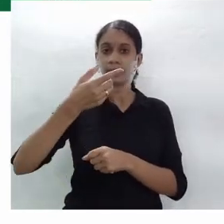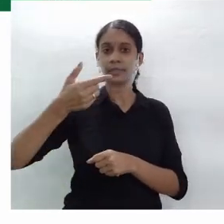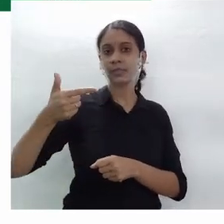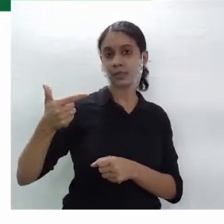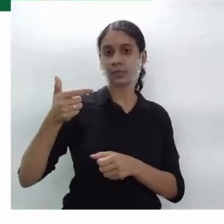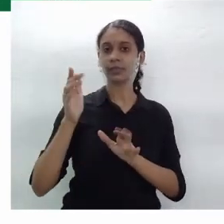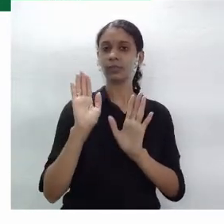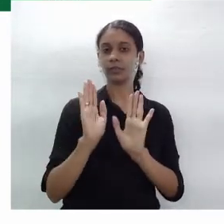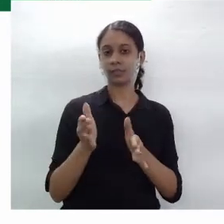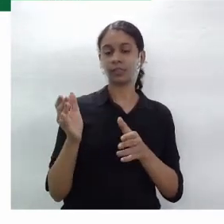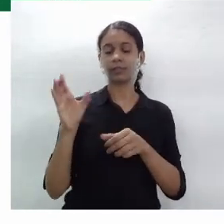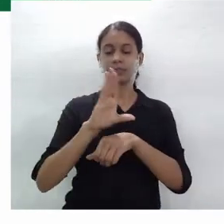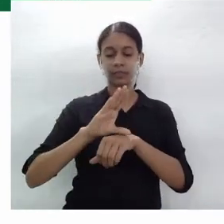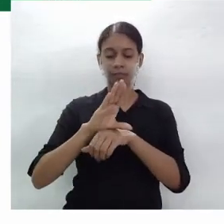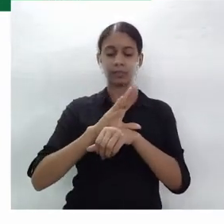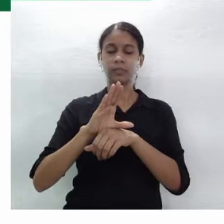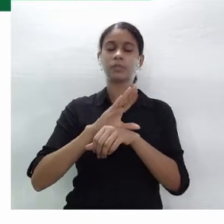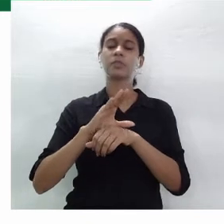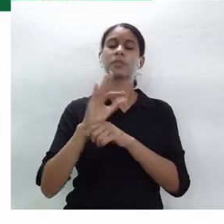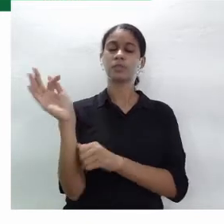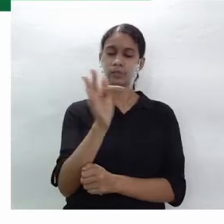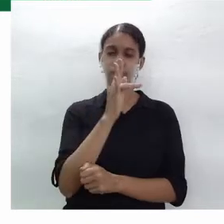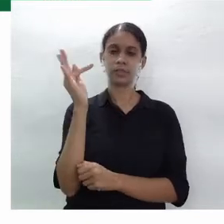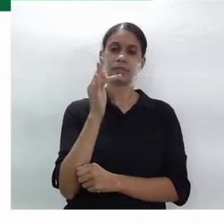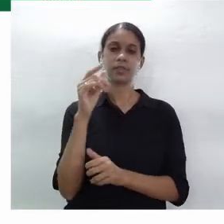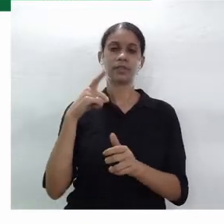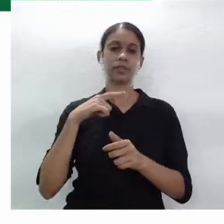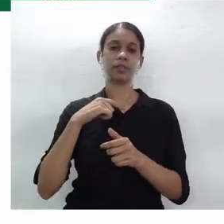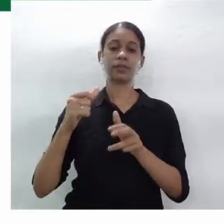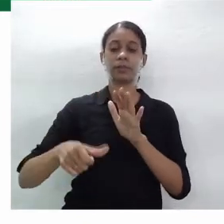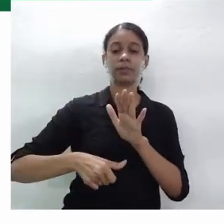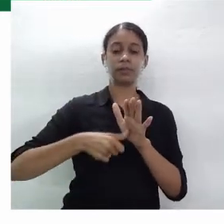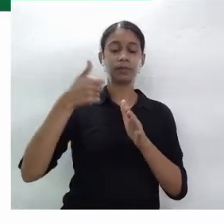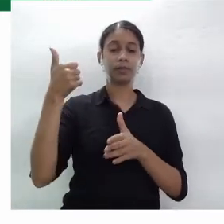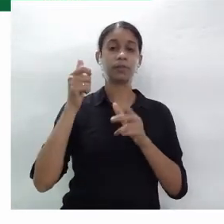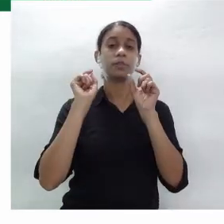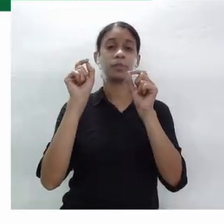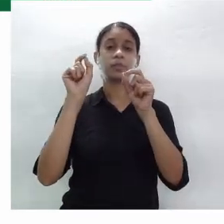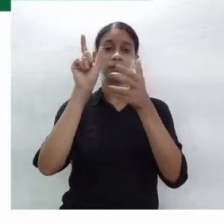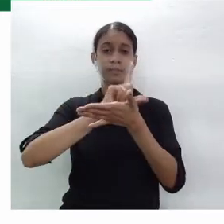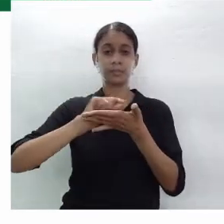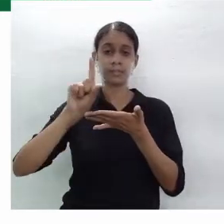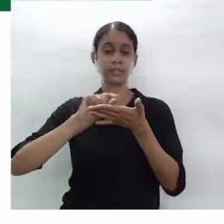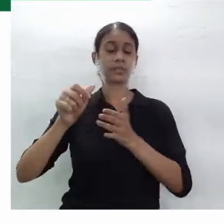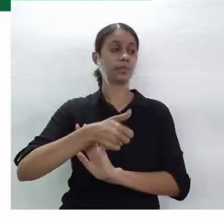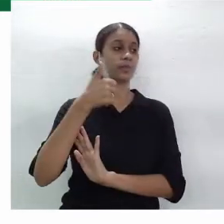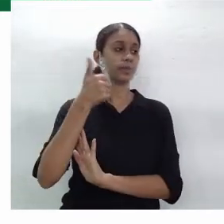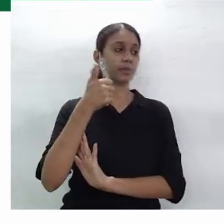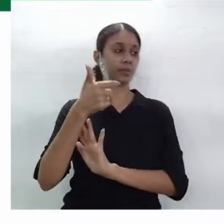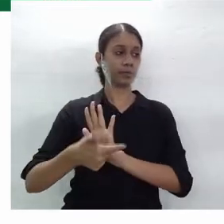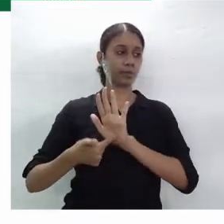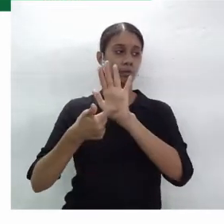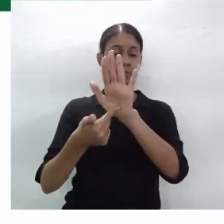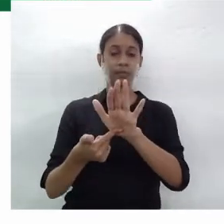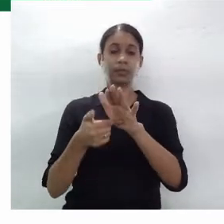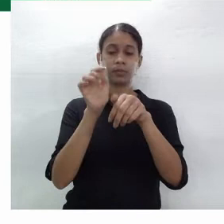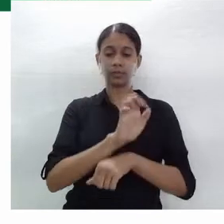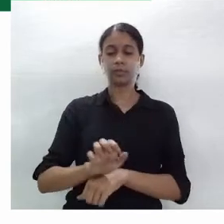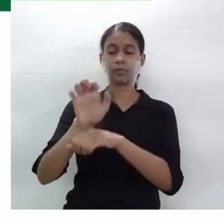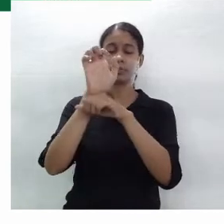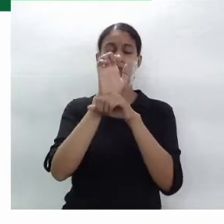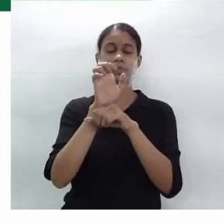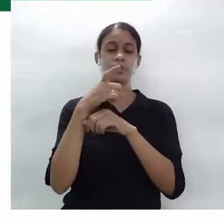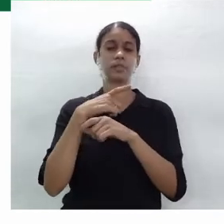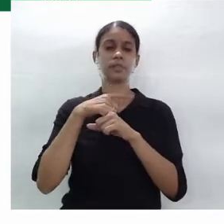de 1808, ela tem como sua primeira norma do artigo 1º, que ela apresenta o Estado Democrático de Direito, tem